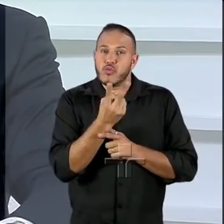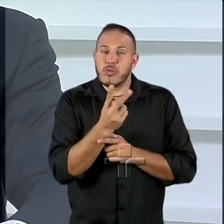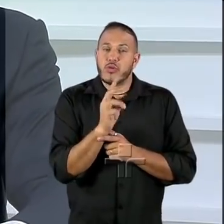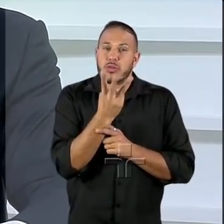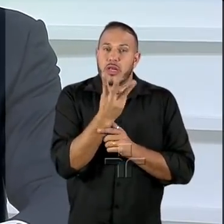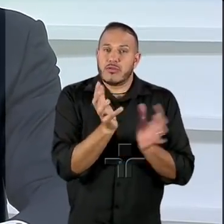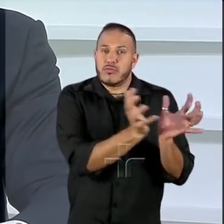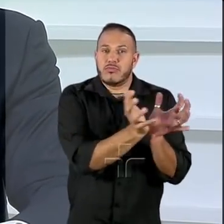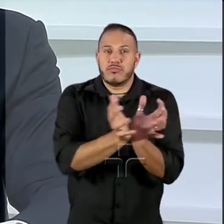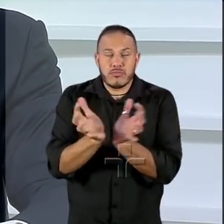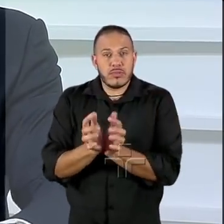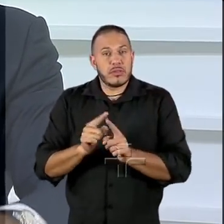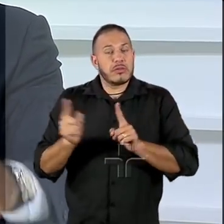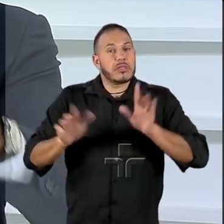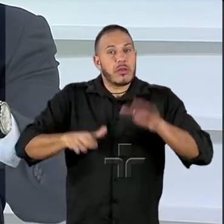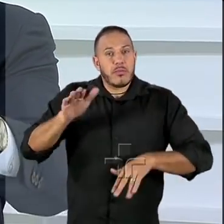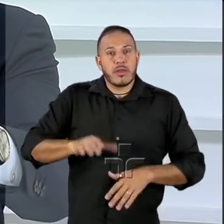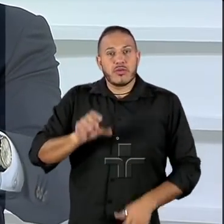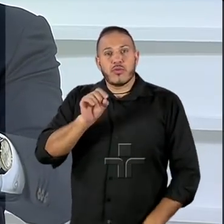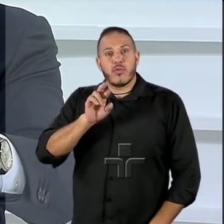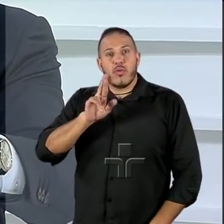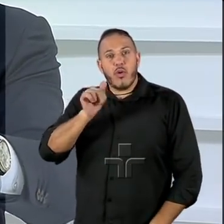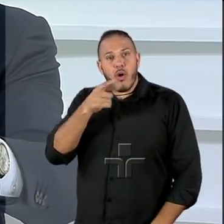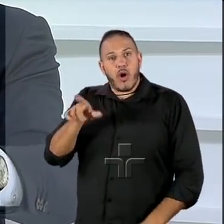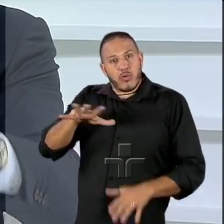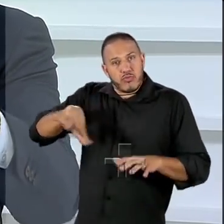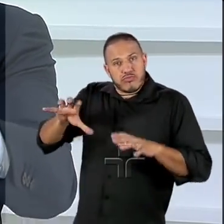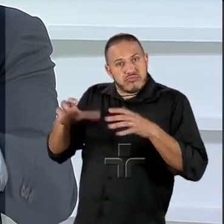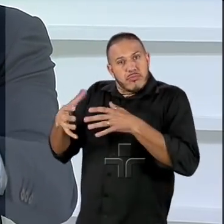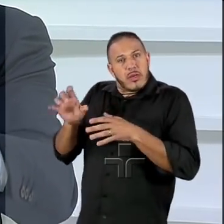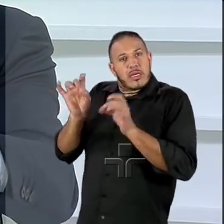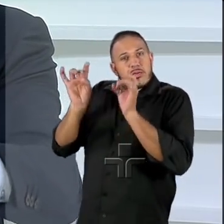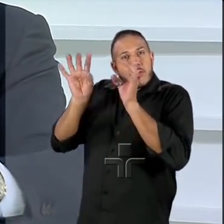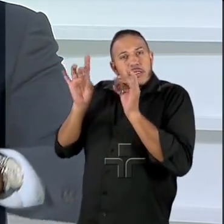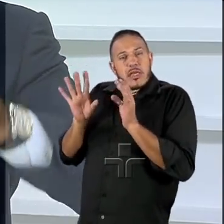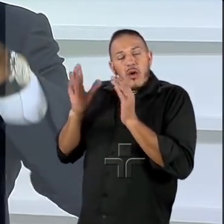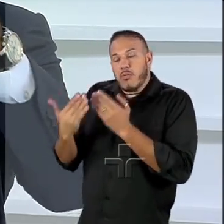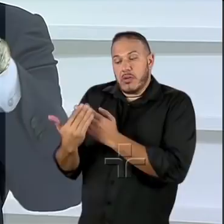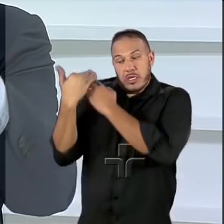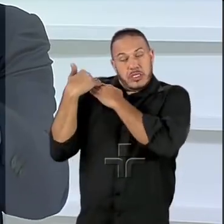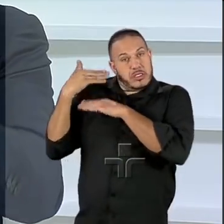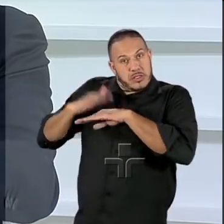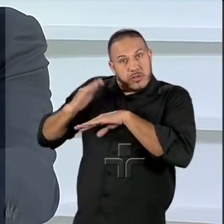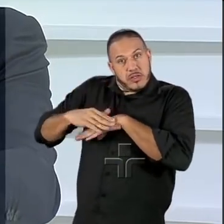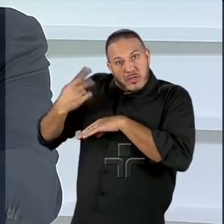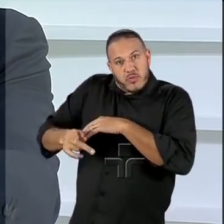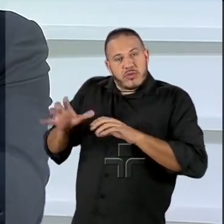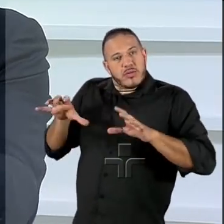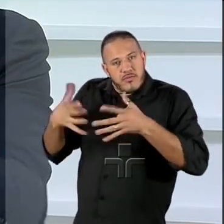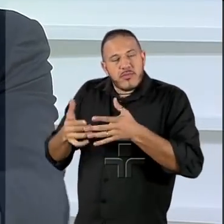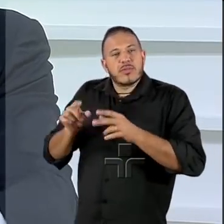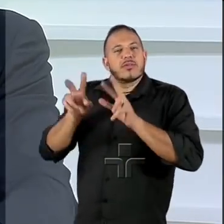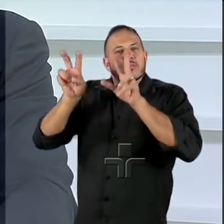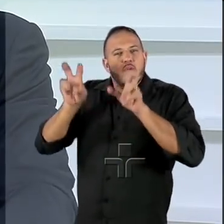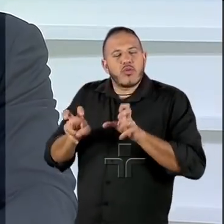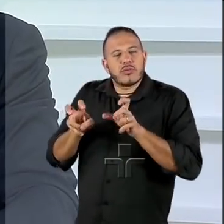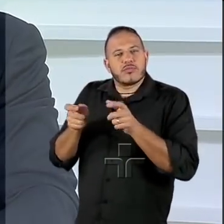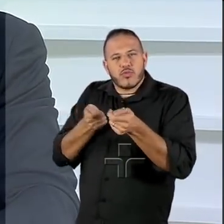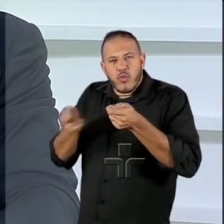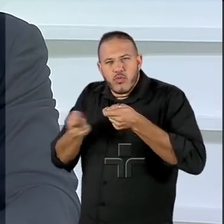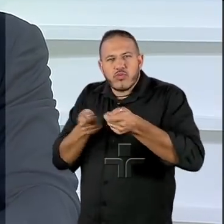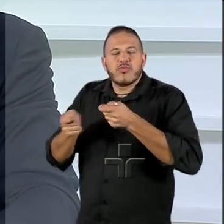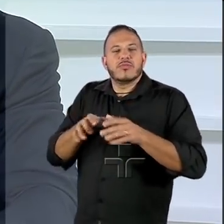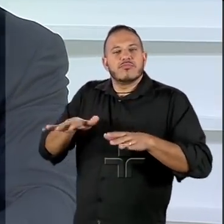e de repente um órgão especial que fique responsável exclusivamente pelas questões de controle concentrado